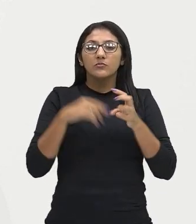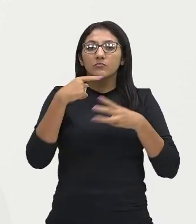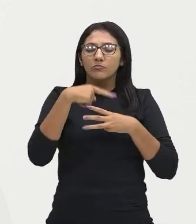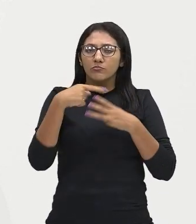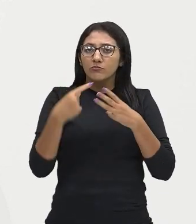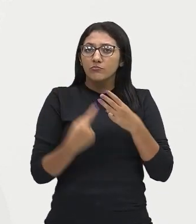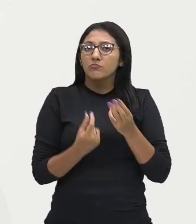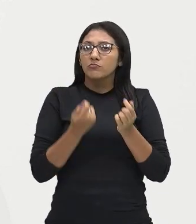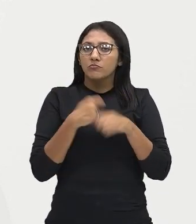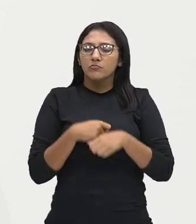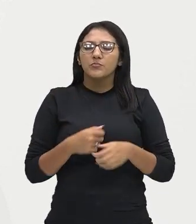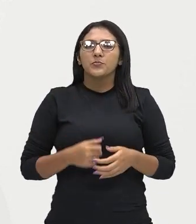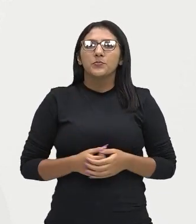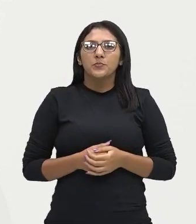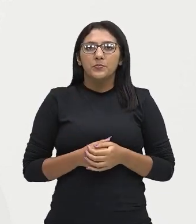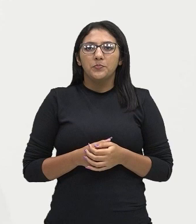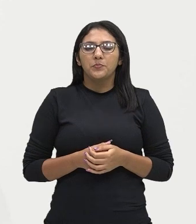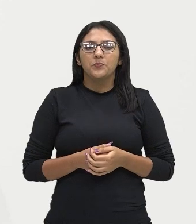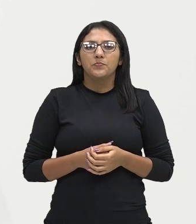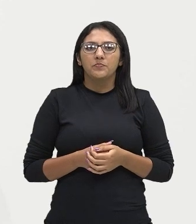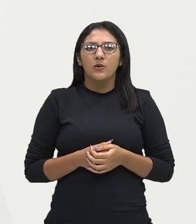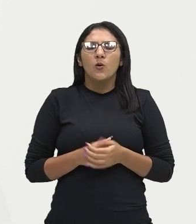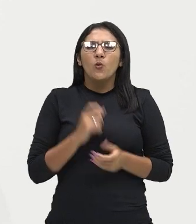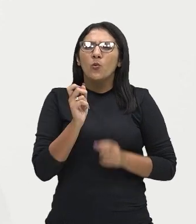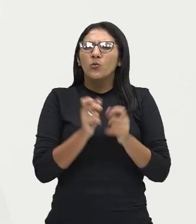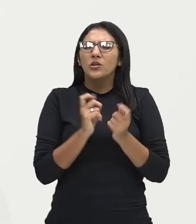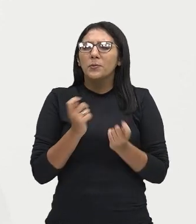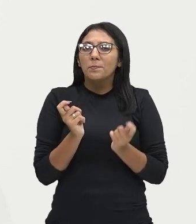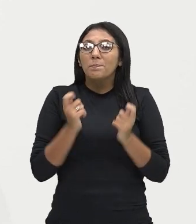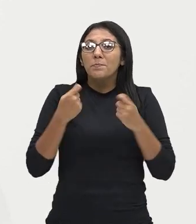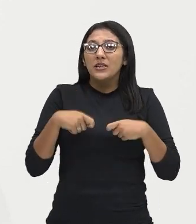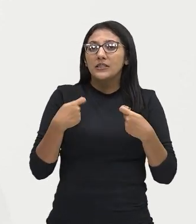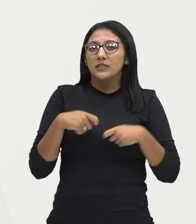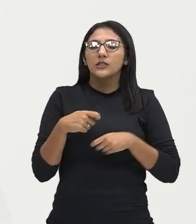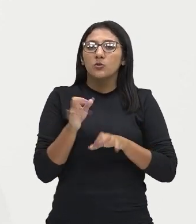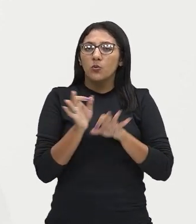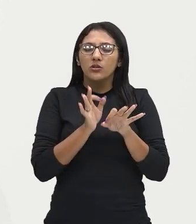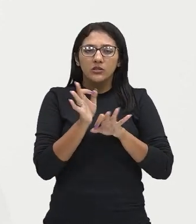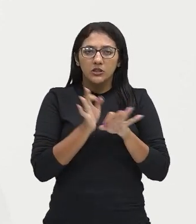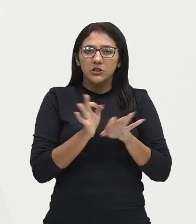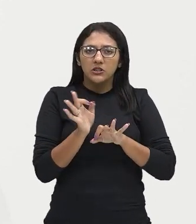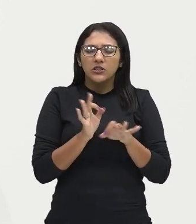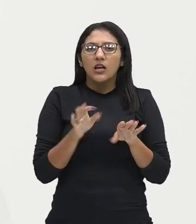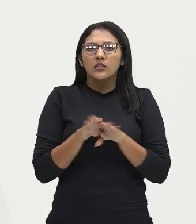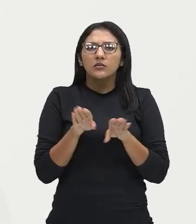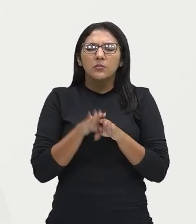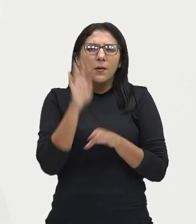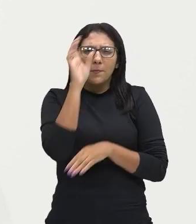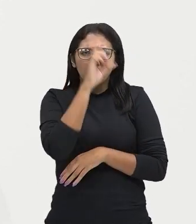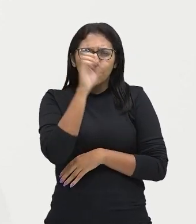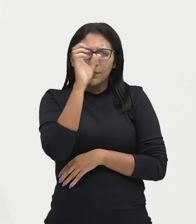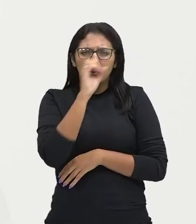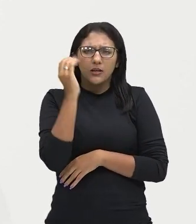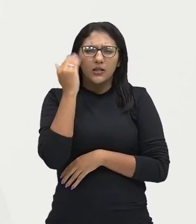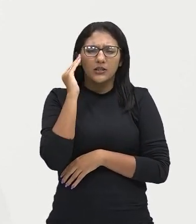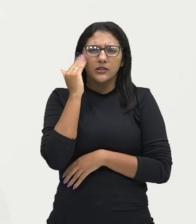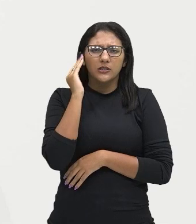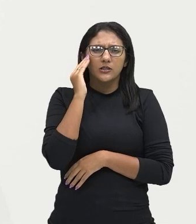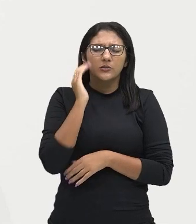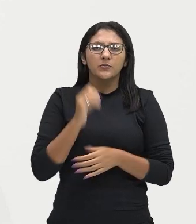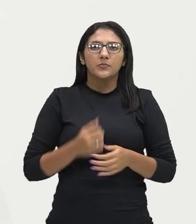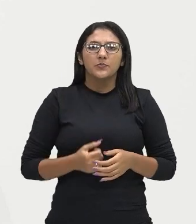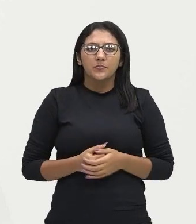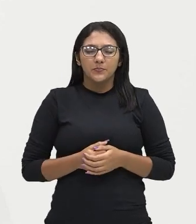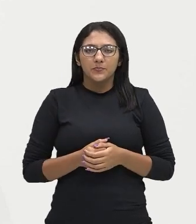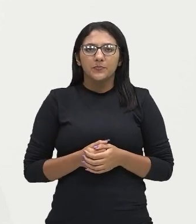de frações. O que nós devemos fazer? O que nós devemos fazer para dividir duas